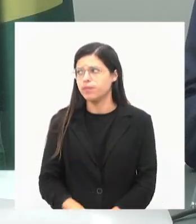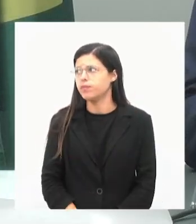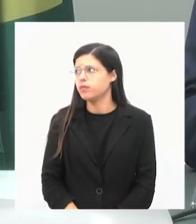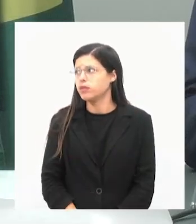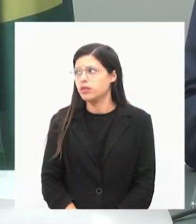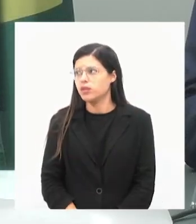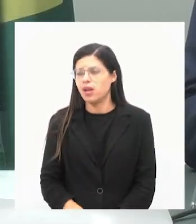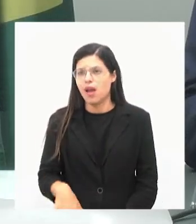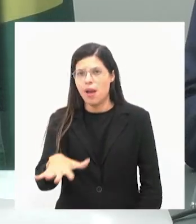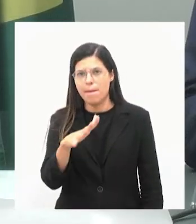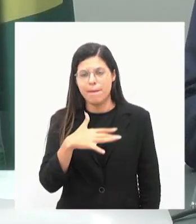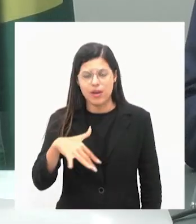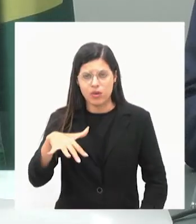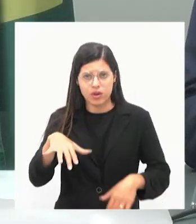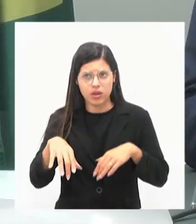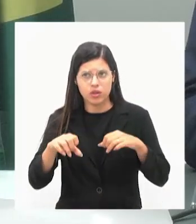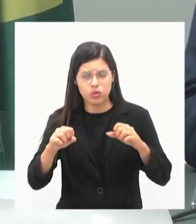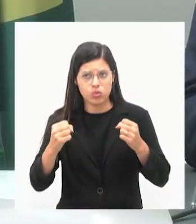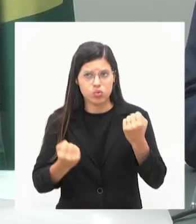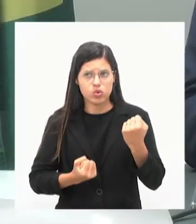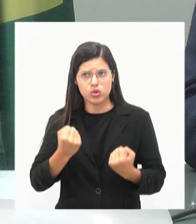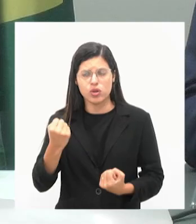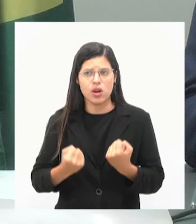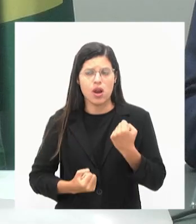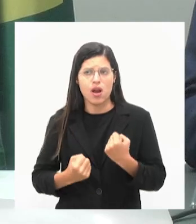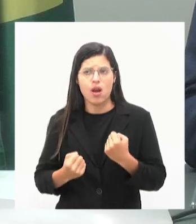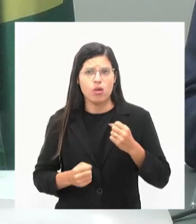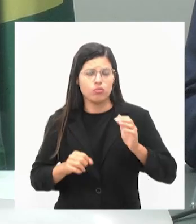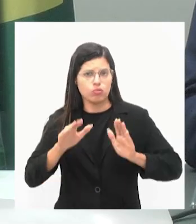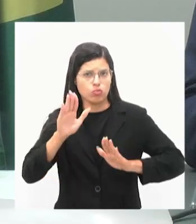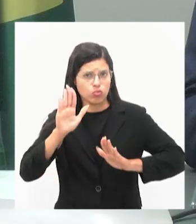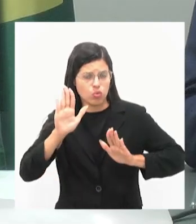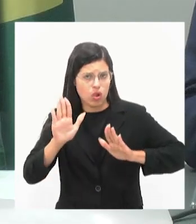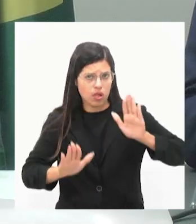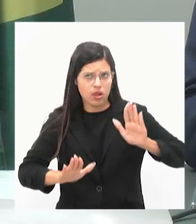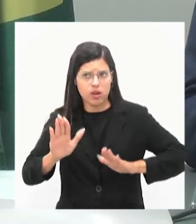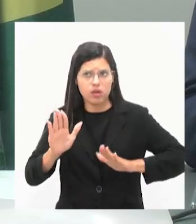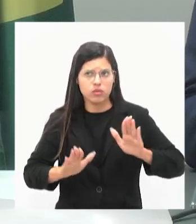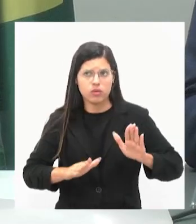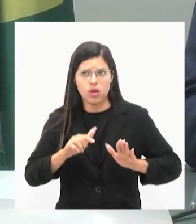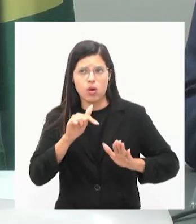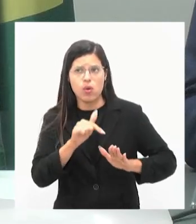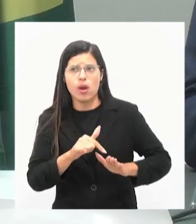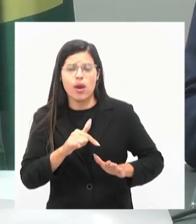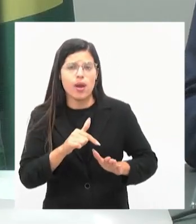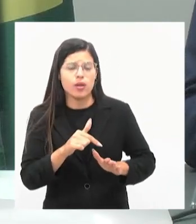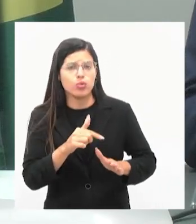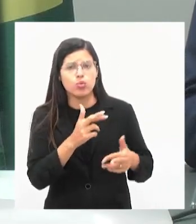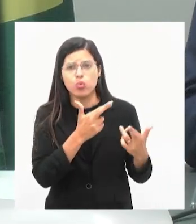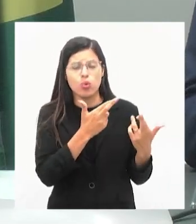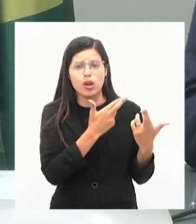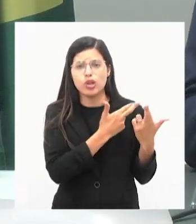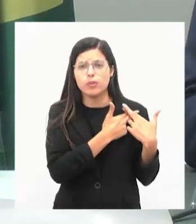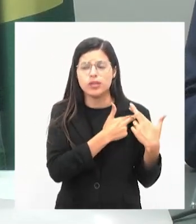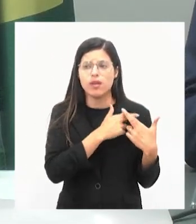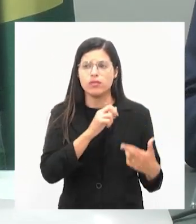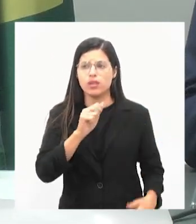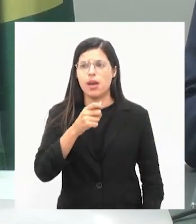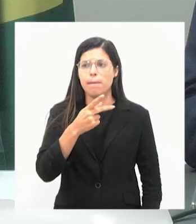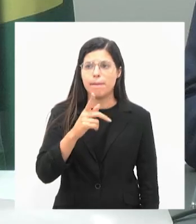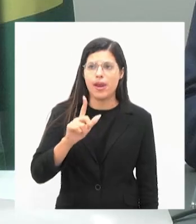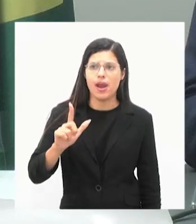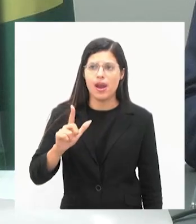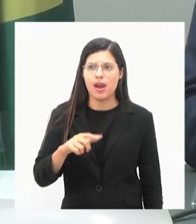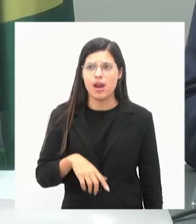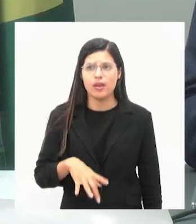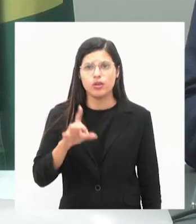A maioria dos carros arrematados por leilão é do seu Assi Leiloeiro, que é o dono da APL, pô. É só puxar o leilão da